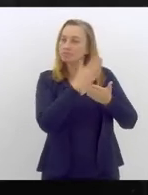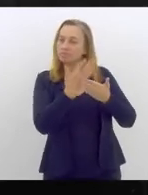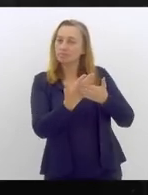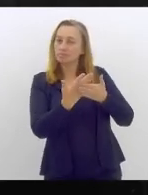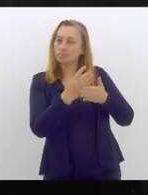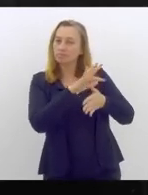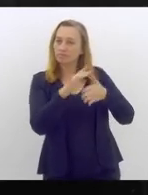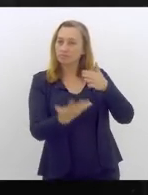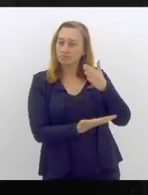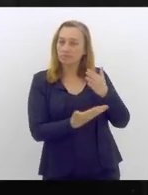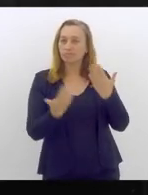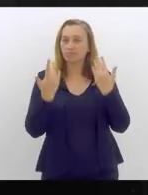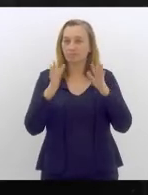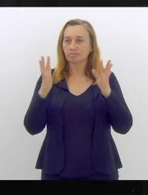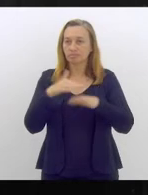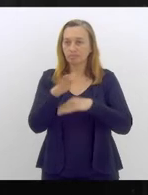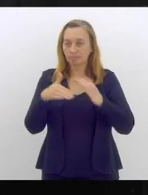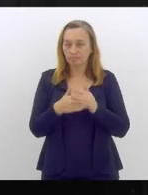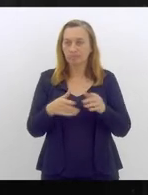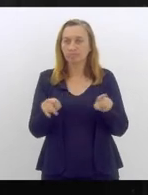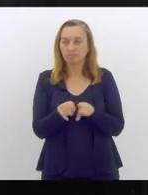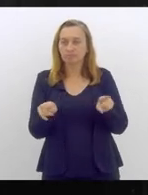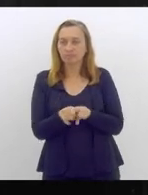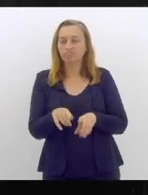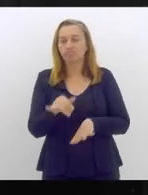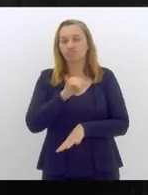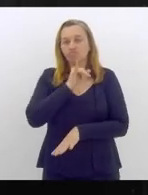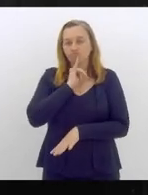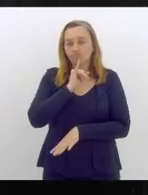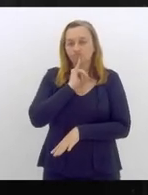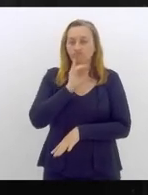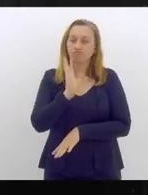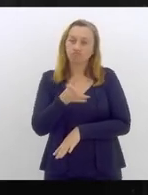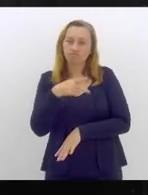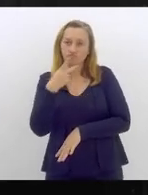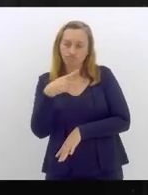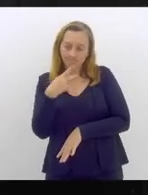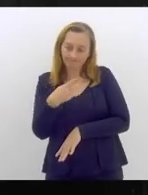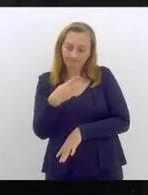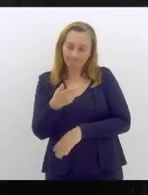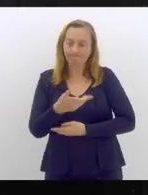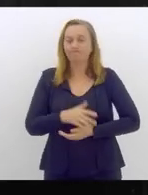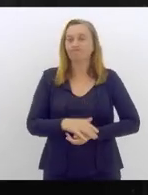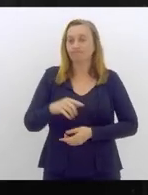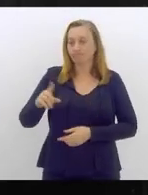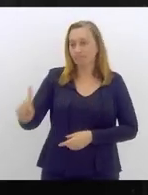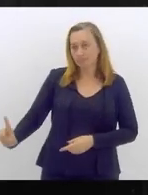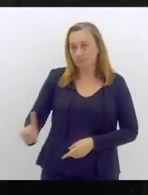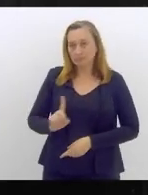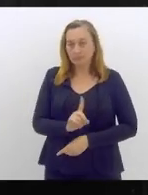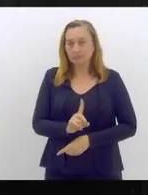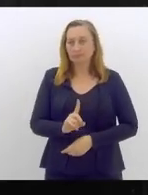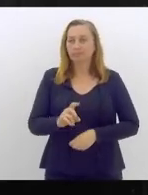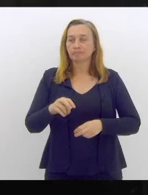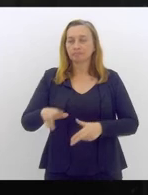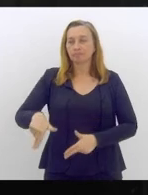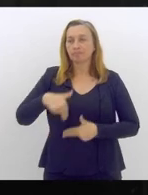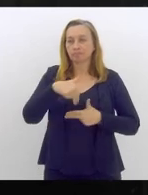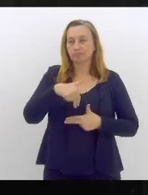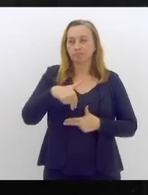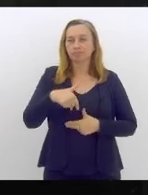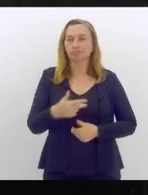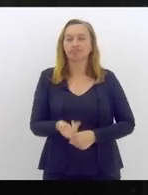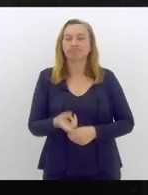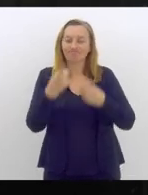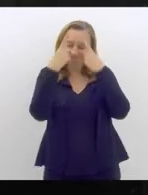e todas aqui presente lamentavelmente como eu dizia o que me faz vir essa Tribuna é mais